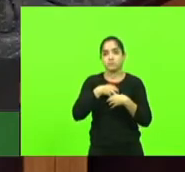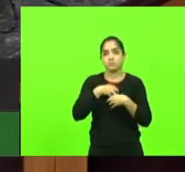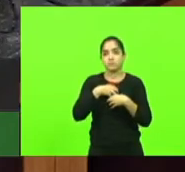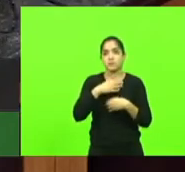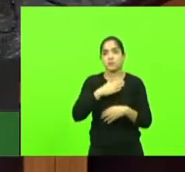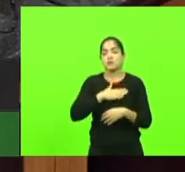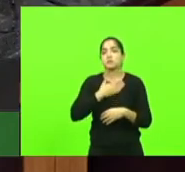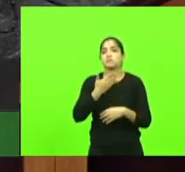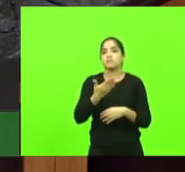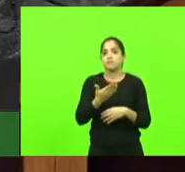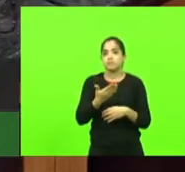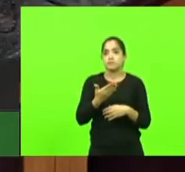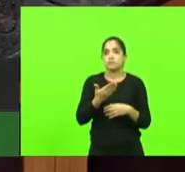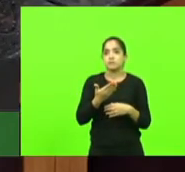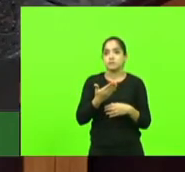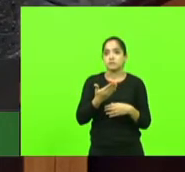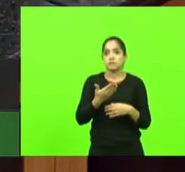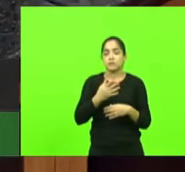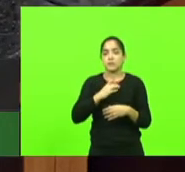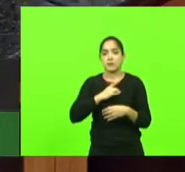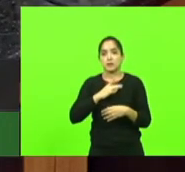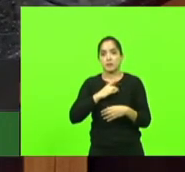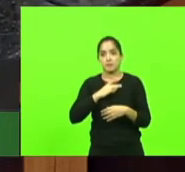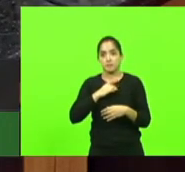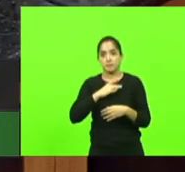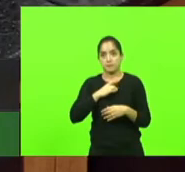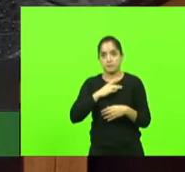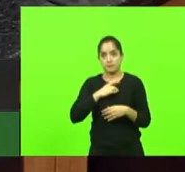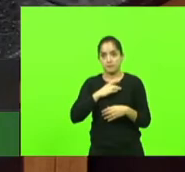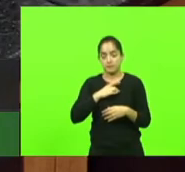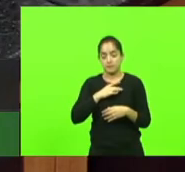alma se amedronta.